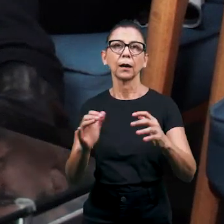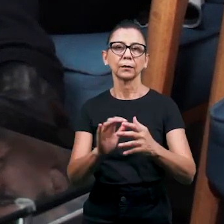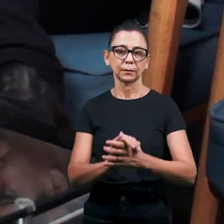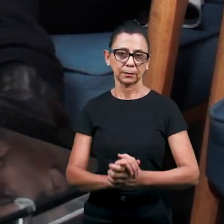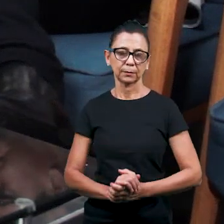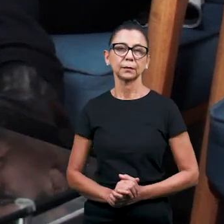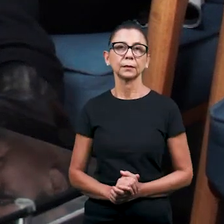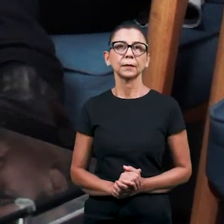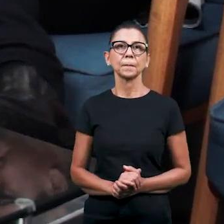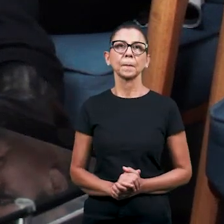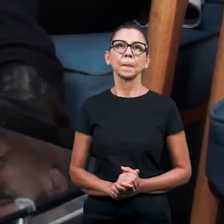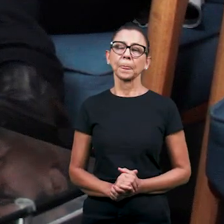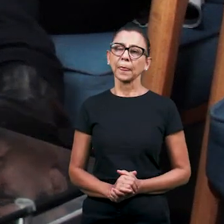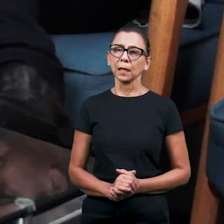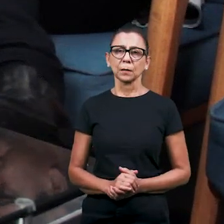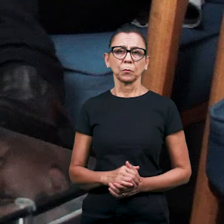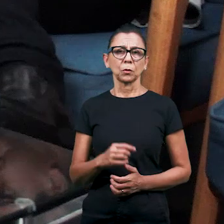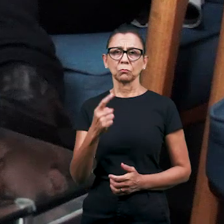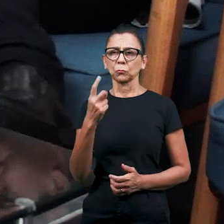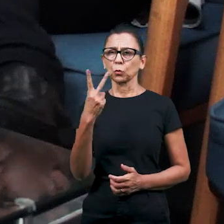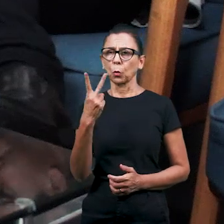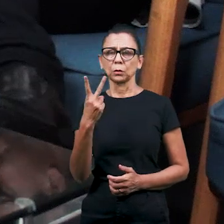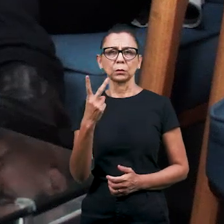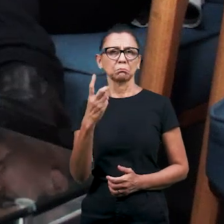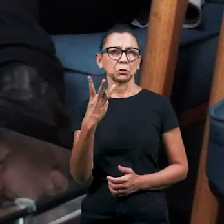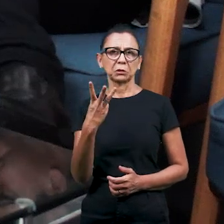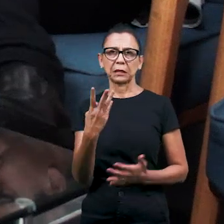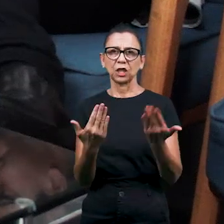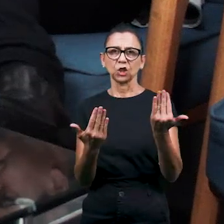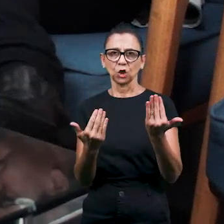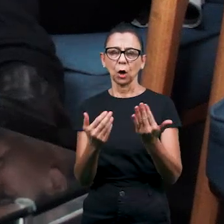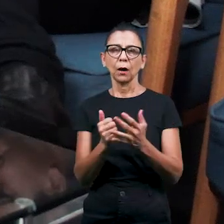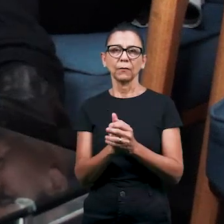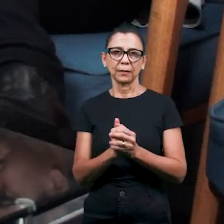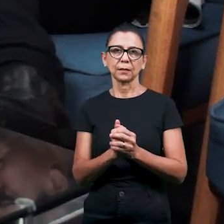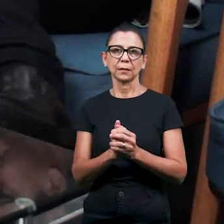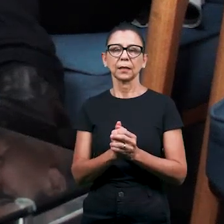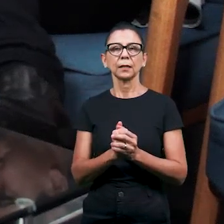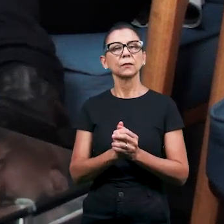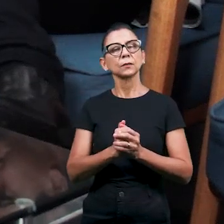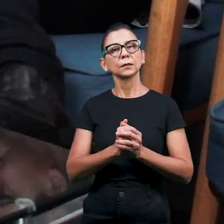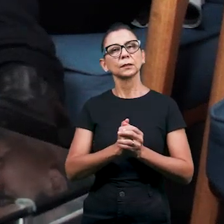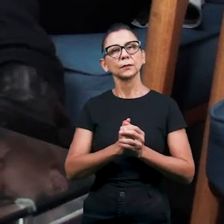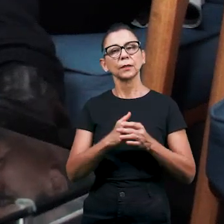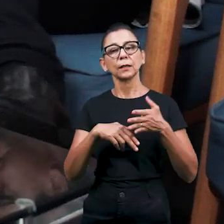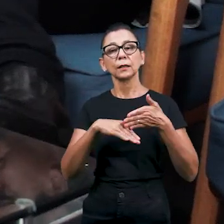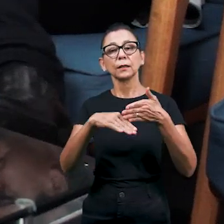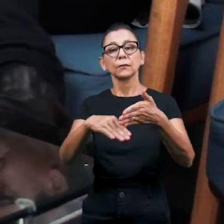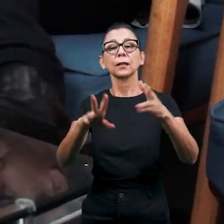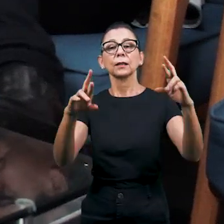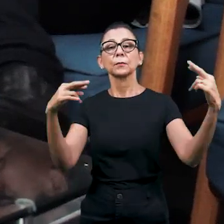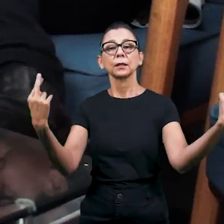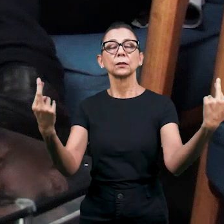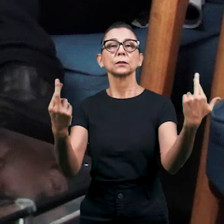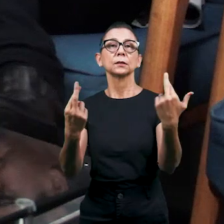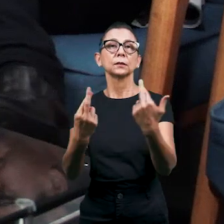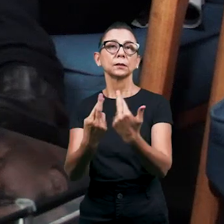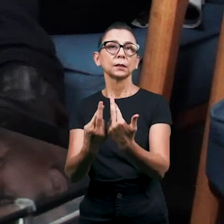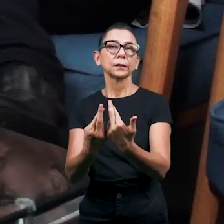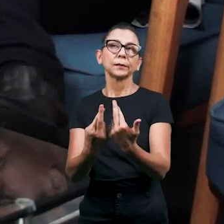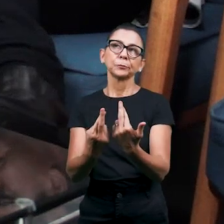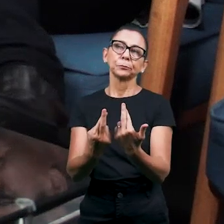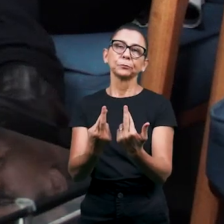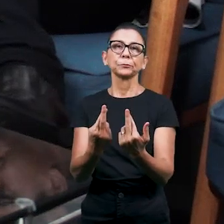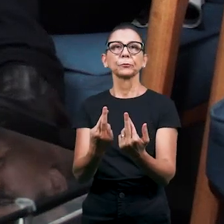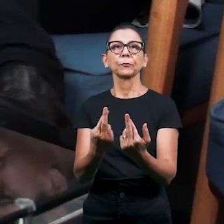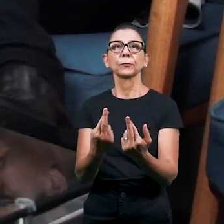dele outros jovens que têm um testemunho, que podem ser usados e vai trazer para essa reunião. Então esse núcleo, esse grupo, é que